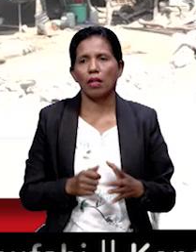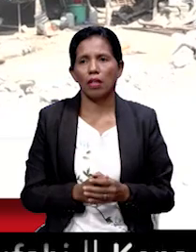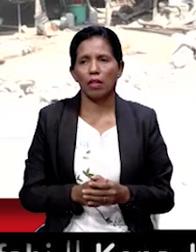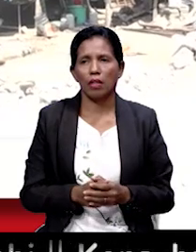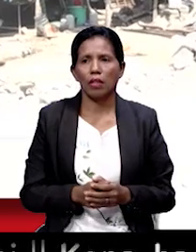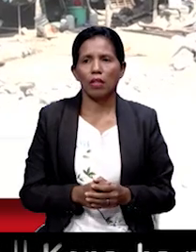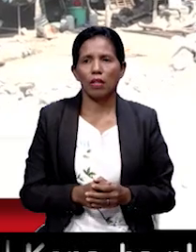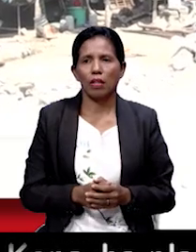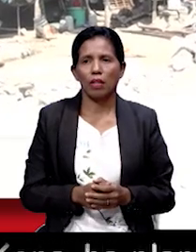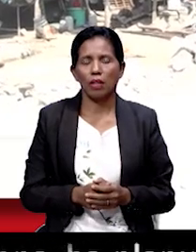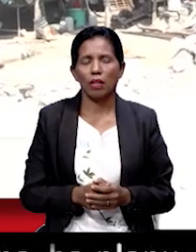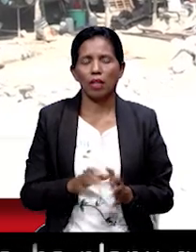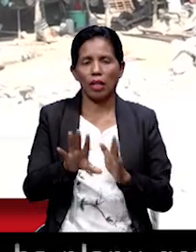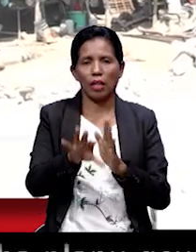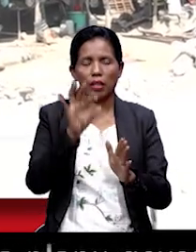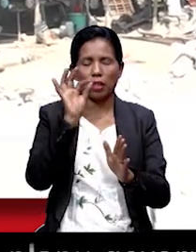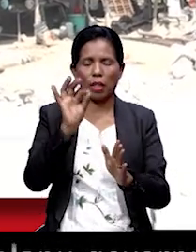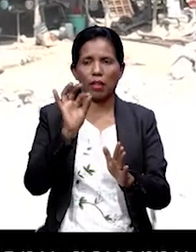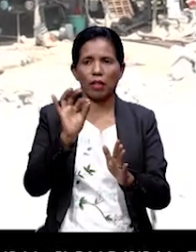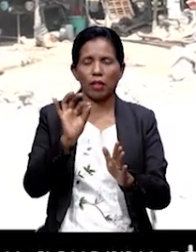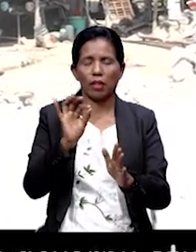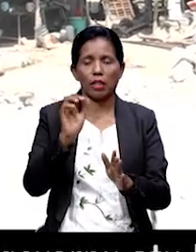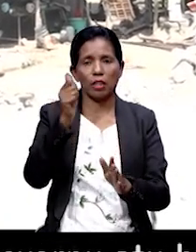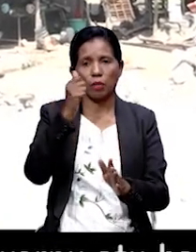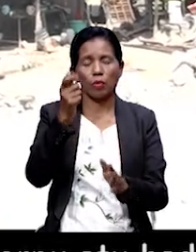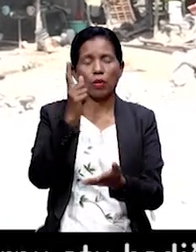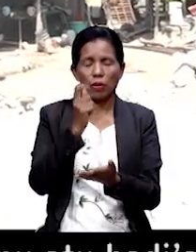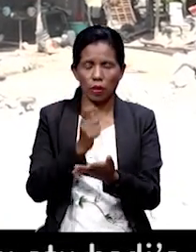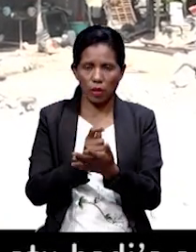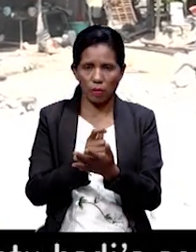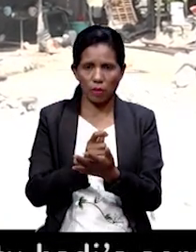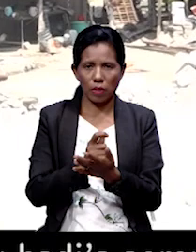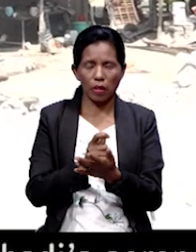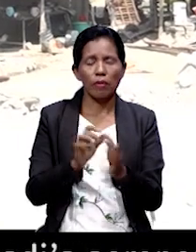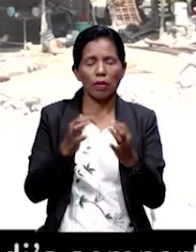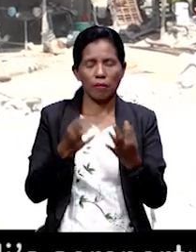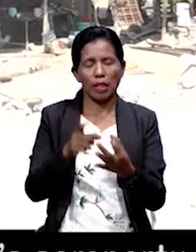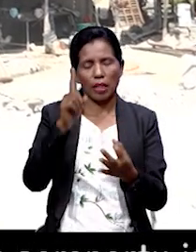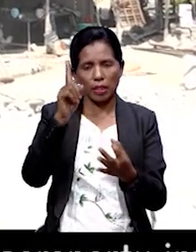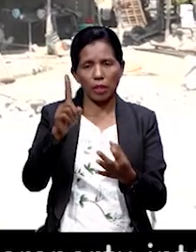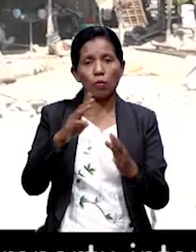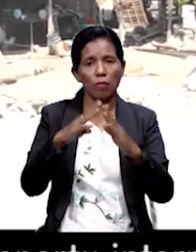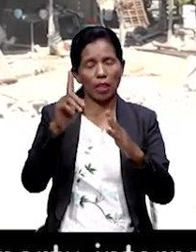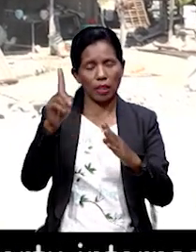hetan osi ida 10.000 osi ida 8.000 mai be osane